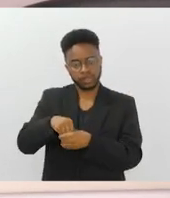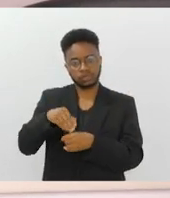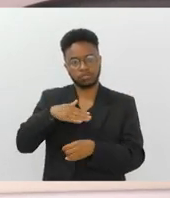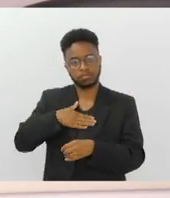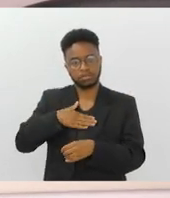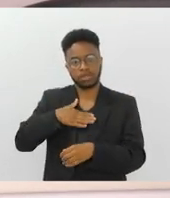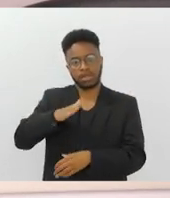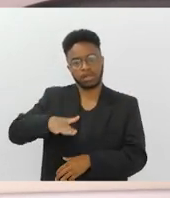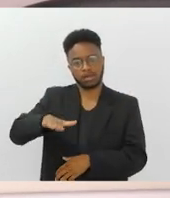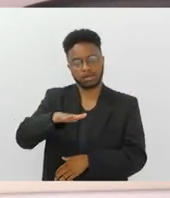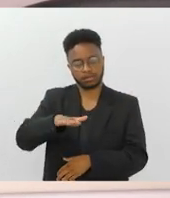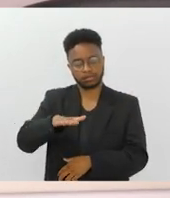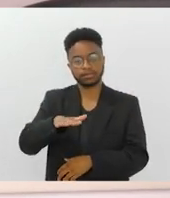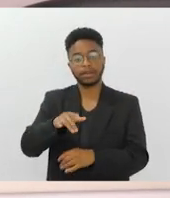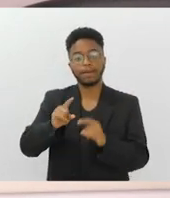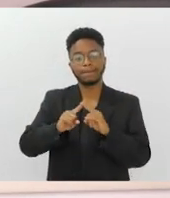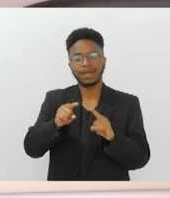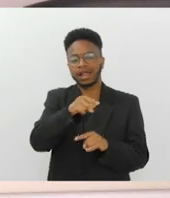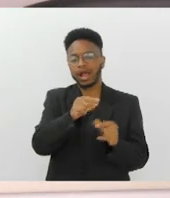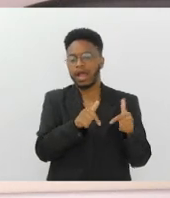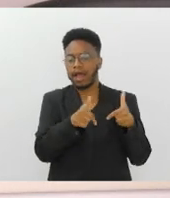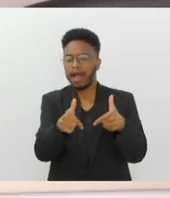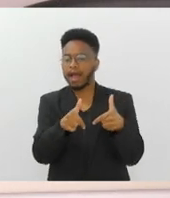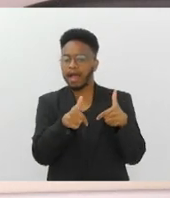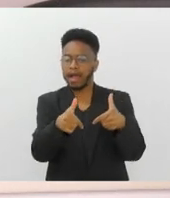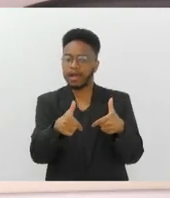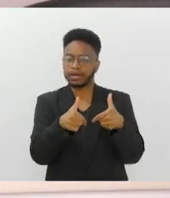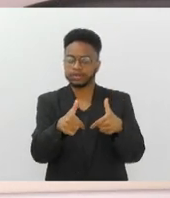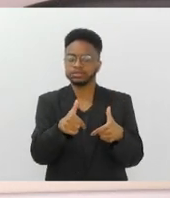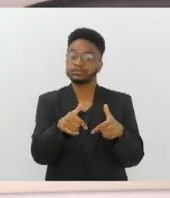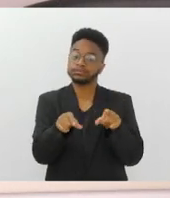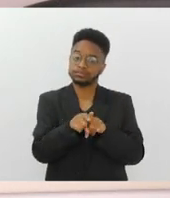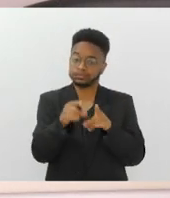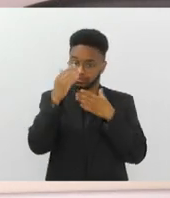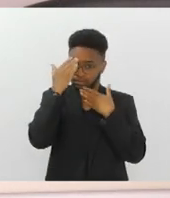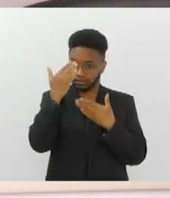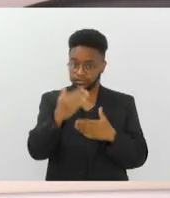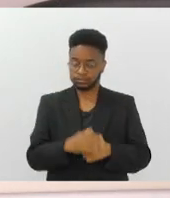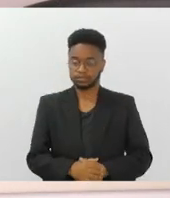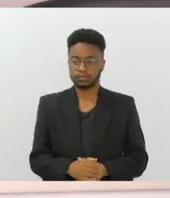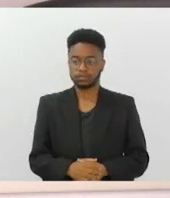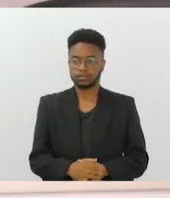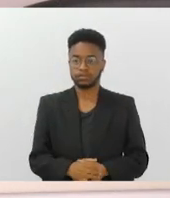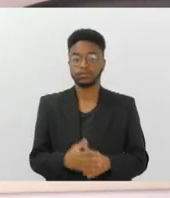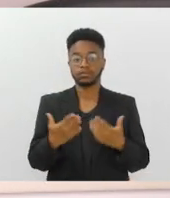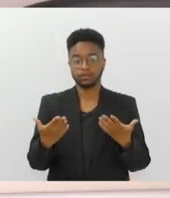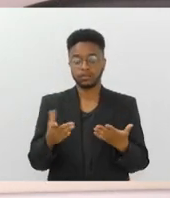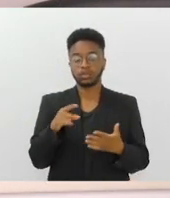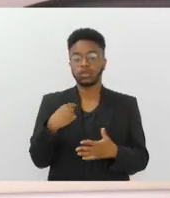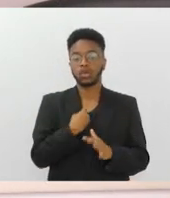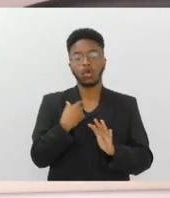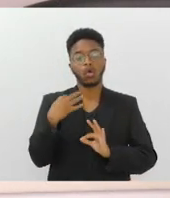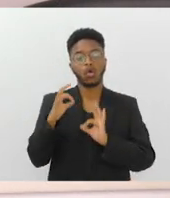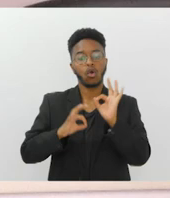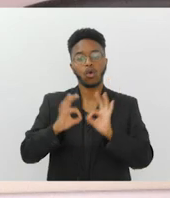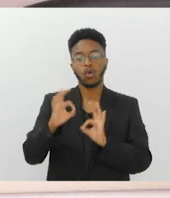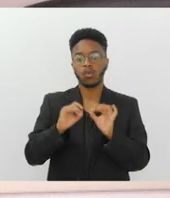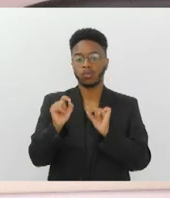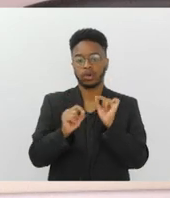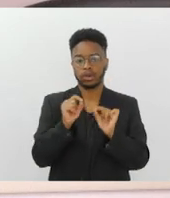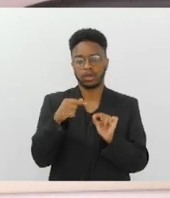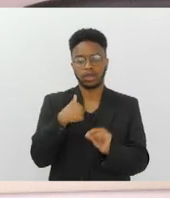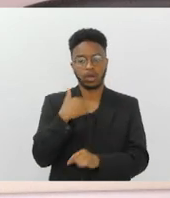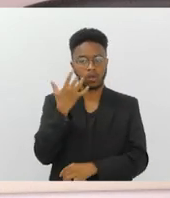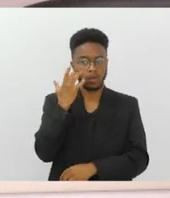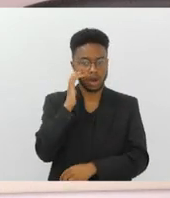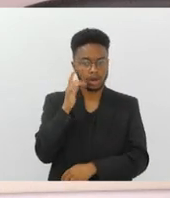superintendência, mas é uma pessoa muito ativa nessa pasta, então também fazer um agradecimento a ela. E o que, que a gente tem construído? Né? Então, acho que